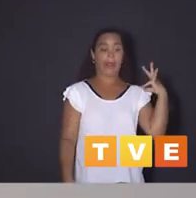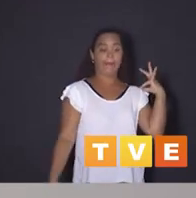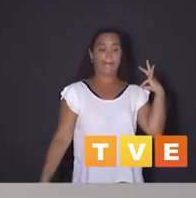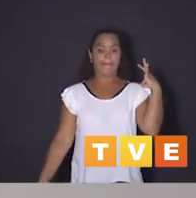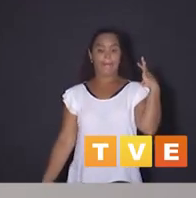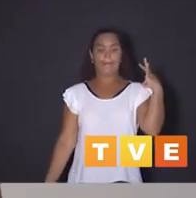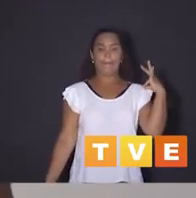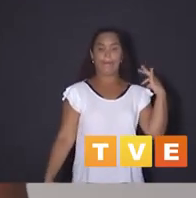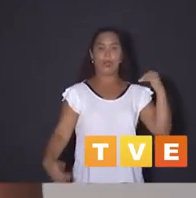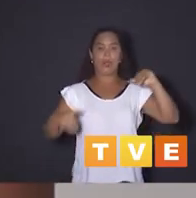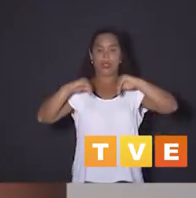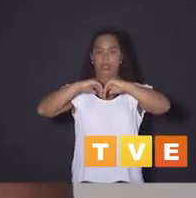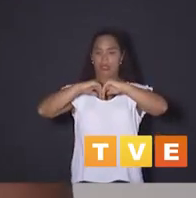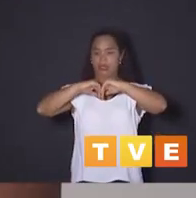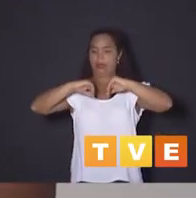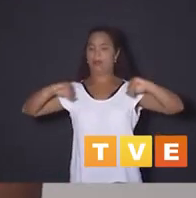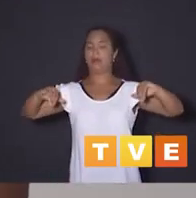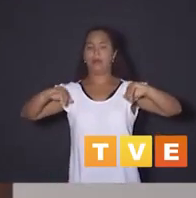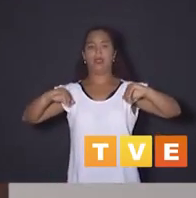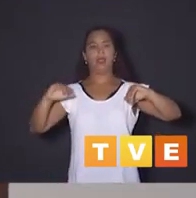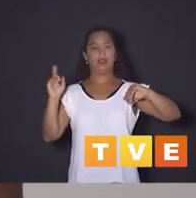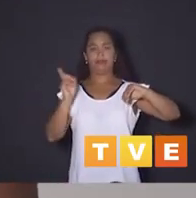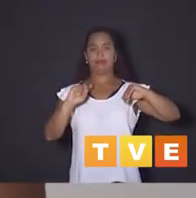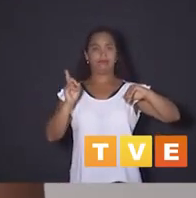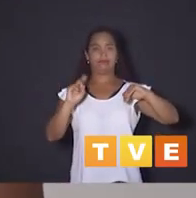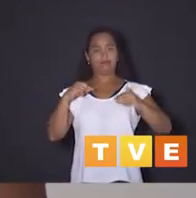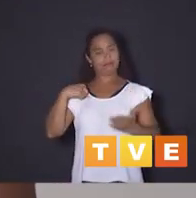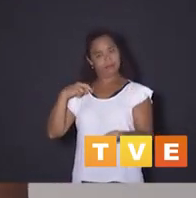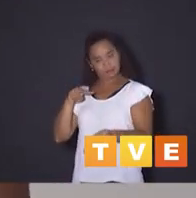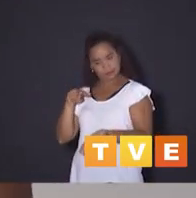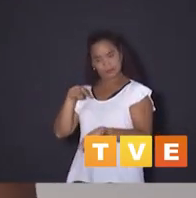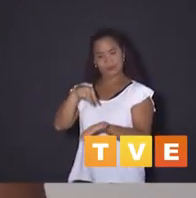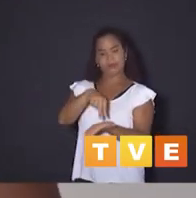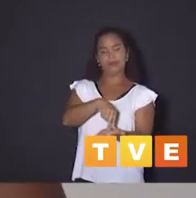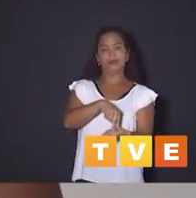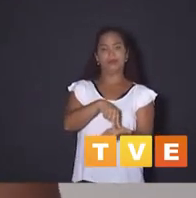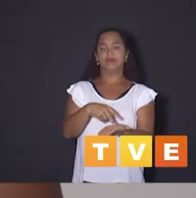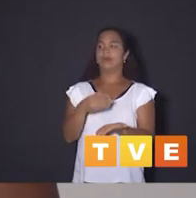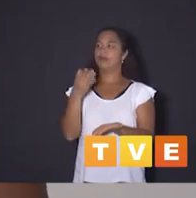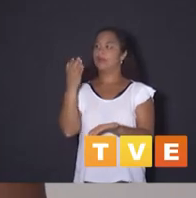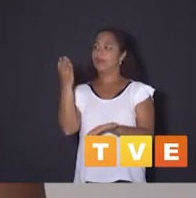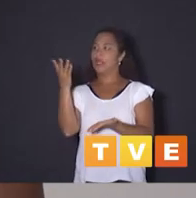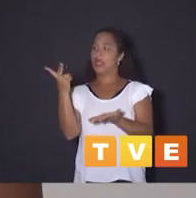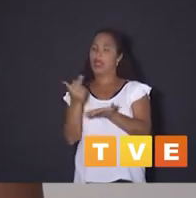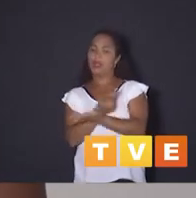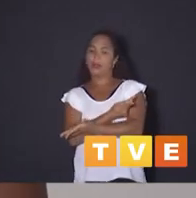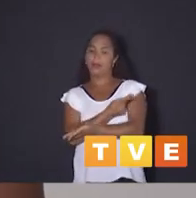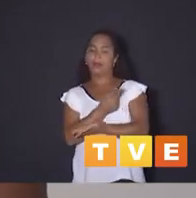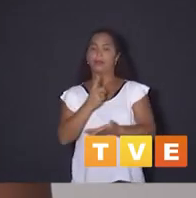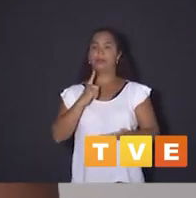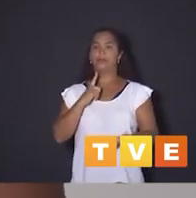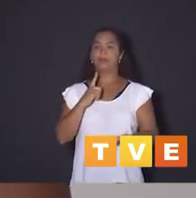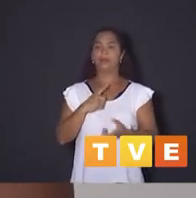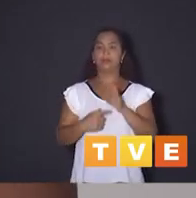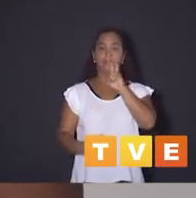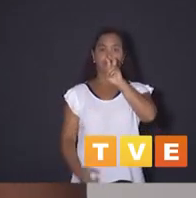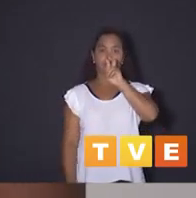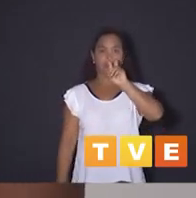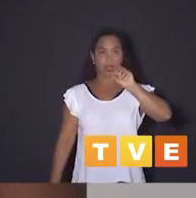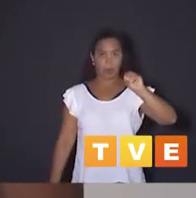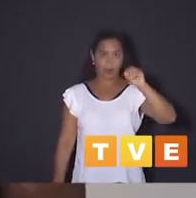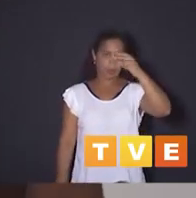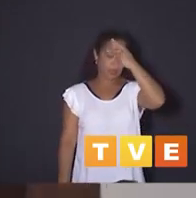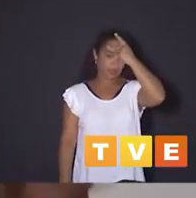né o meu ativismo além de trabalhar por exemplo na última coleção com mais de 50 pessoas envolvidas